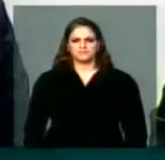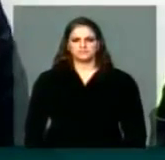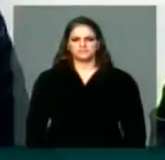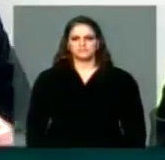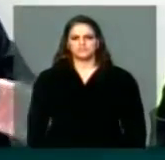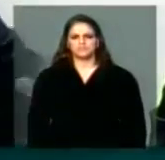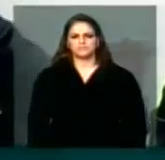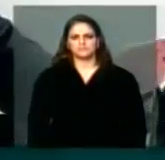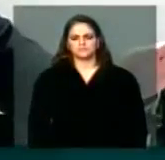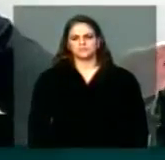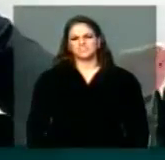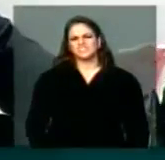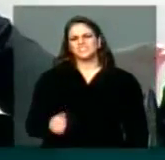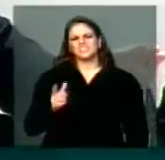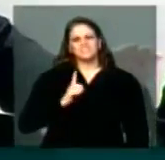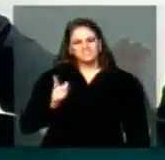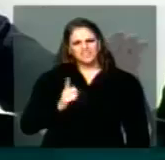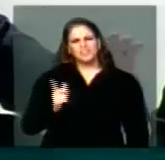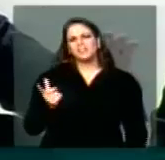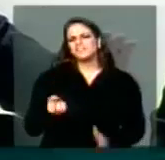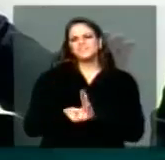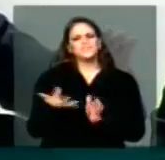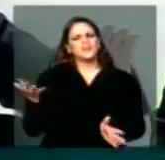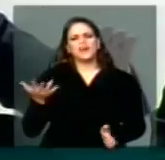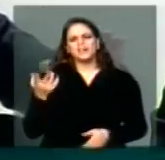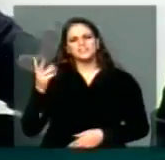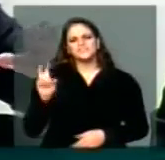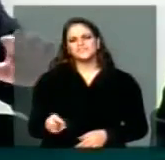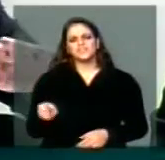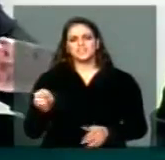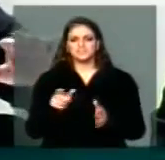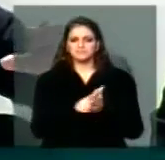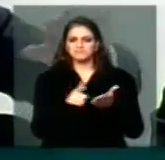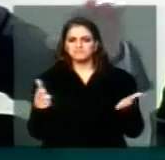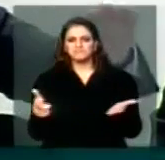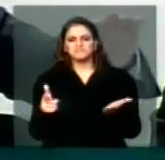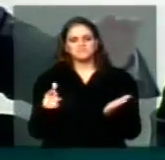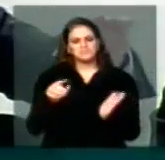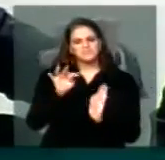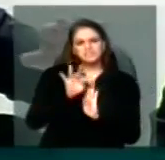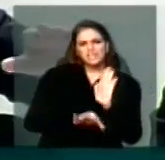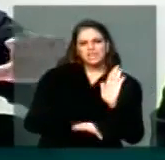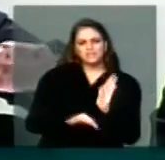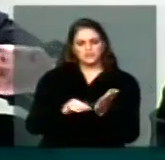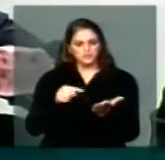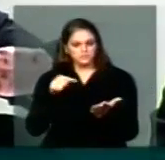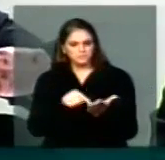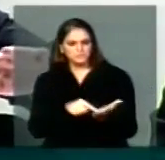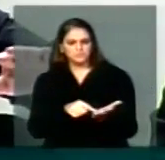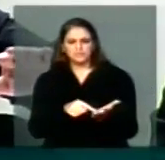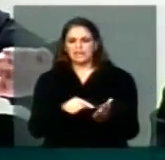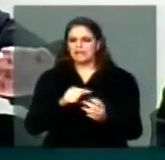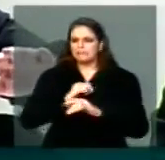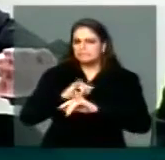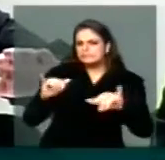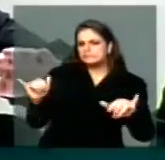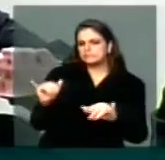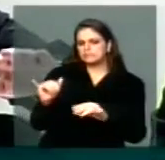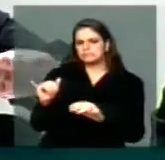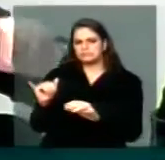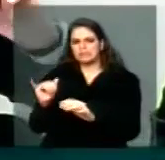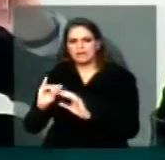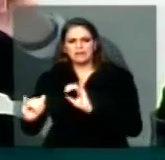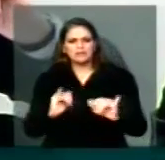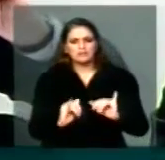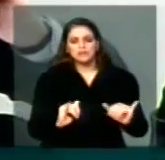Que, inclusive, saíram muitas notinhas aqui, notinhas para cá, que veio na liderança, que veio não sei o quê, ninguém nunca comprovou, nem nunca falou